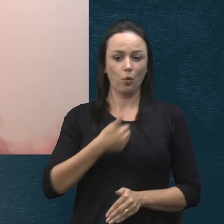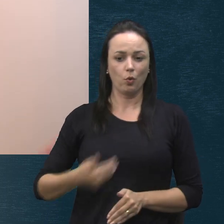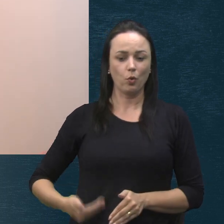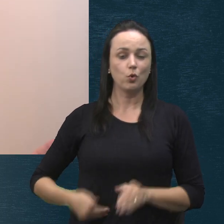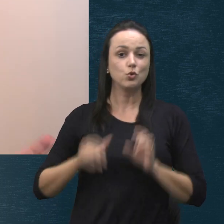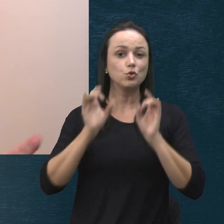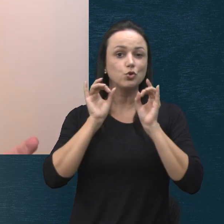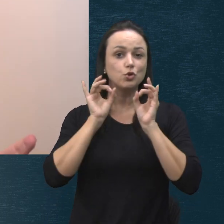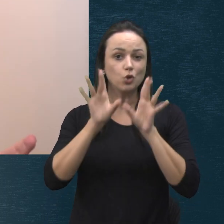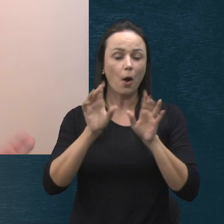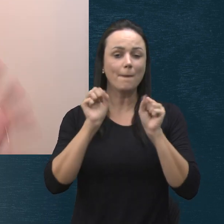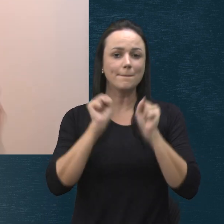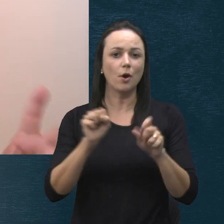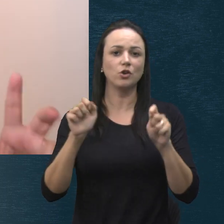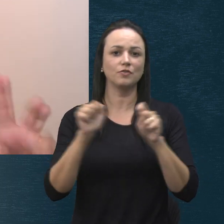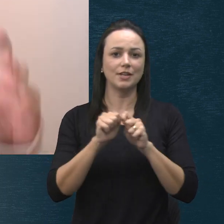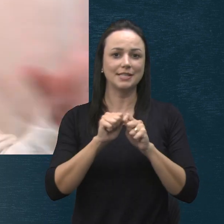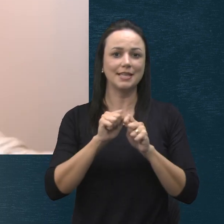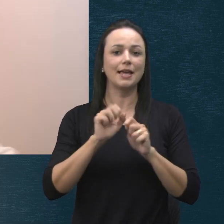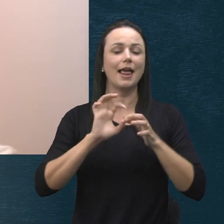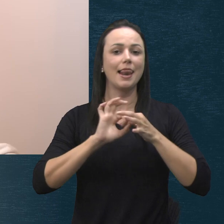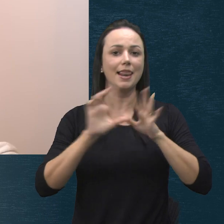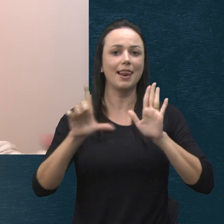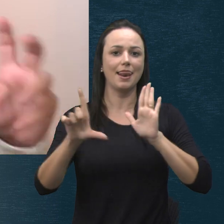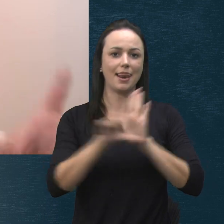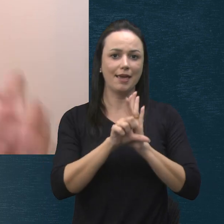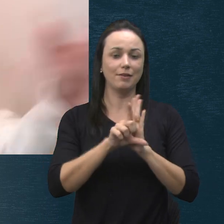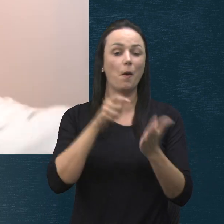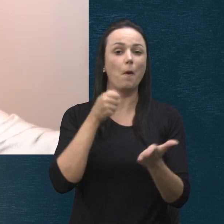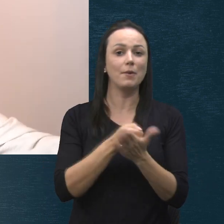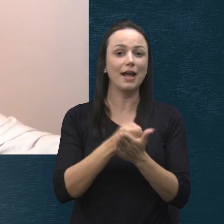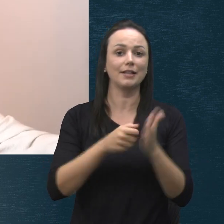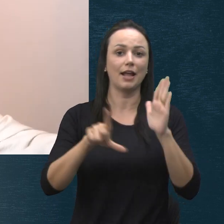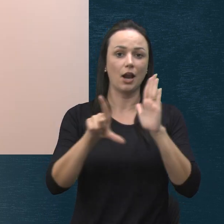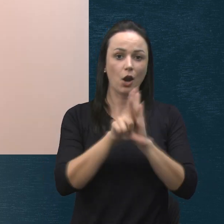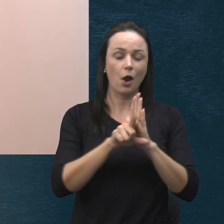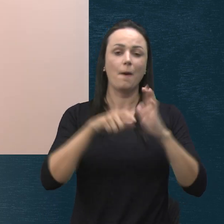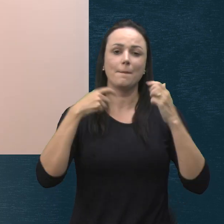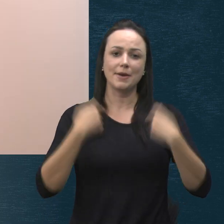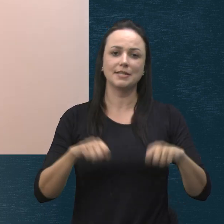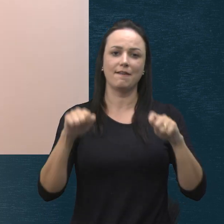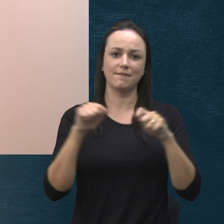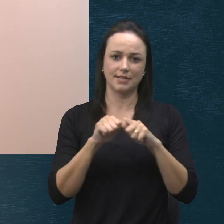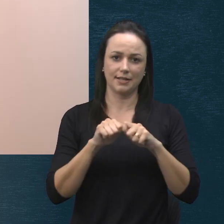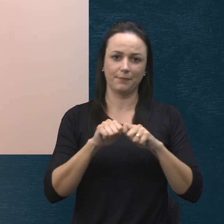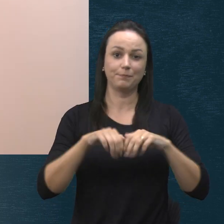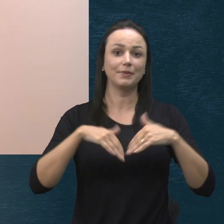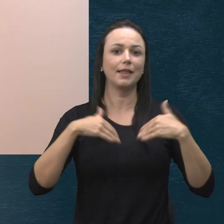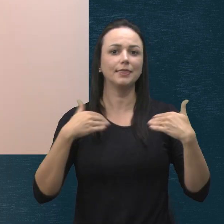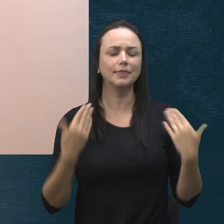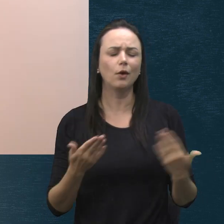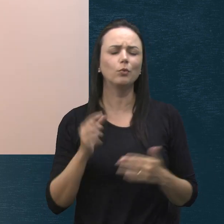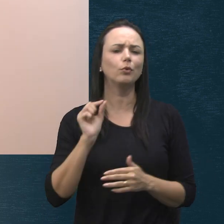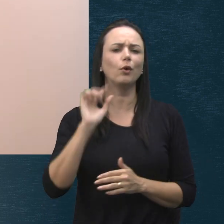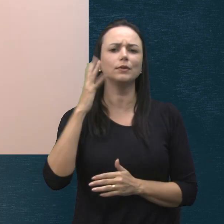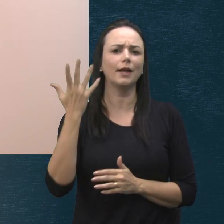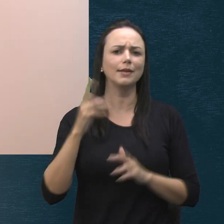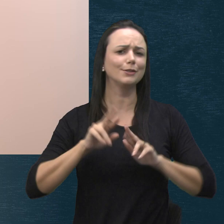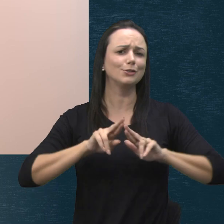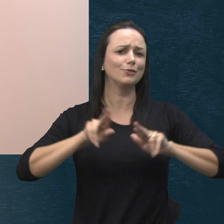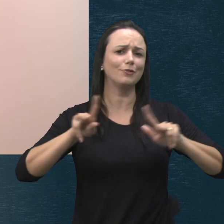só o que é permitido em lei. E tudo o que é obrigatório em lei, que está na lei, ele tem que fazer. Então, no final das contas, acaba ficando